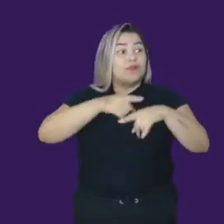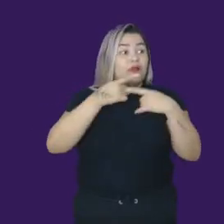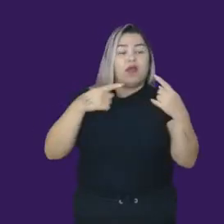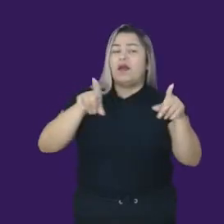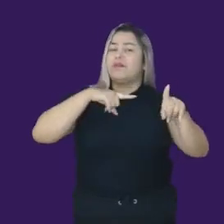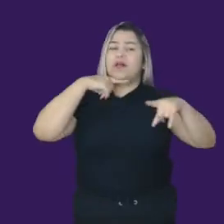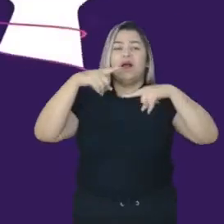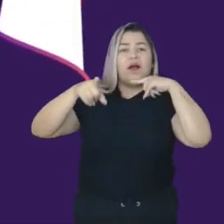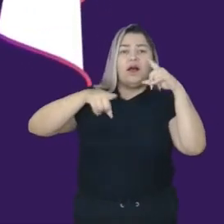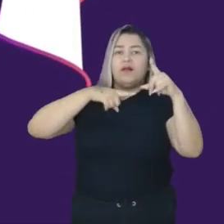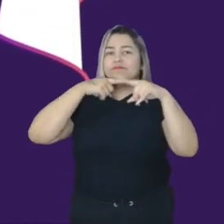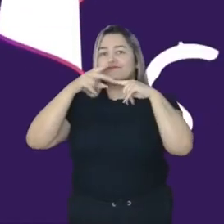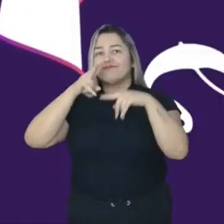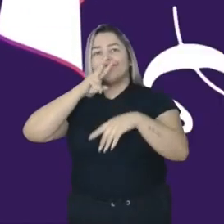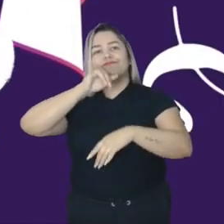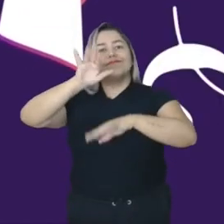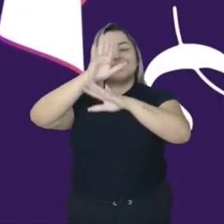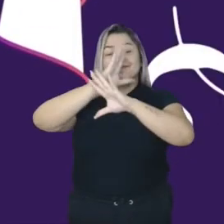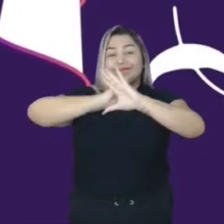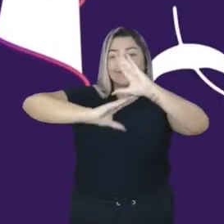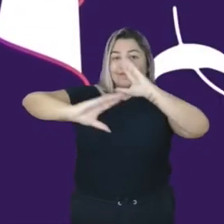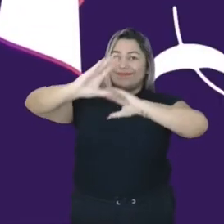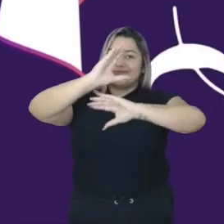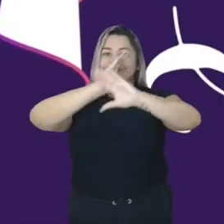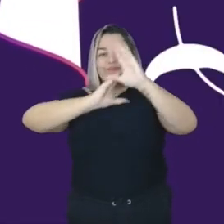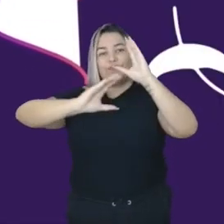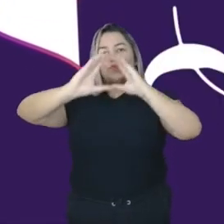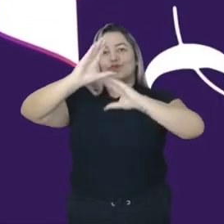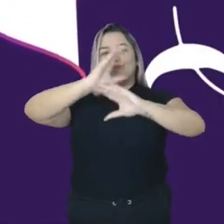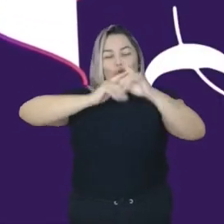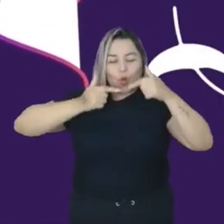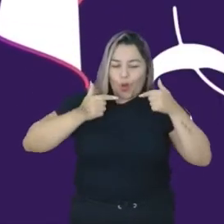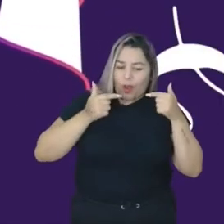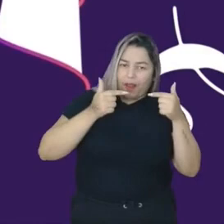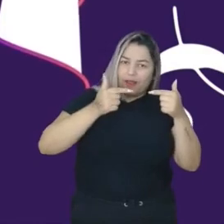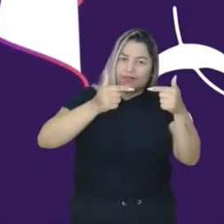Ninguém vai me impedir de cantar e lutar.